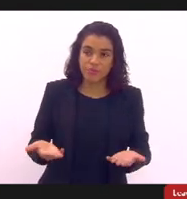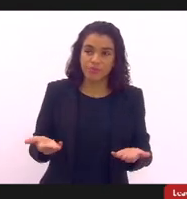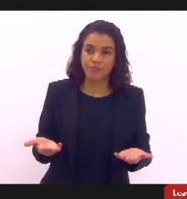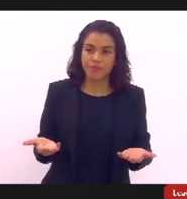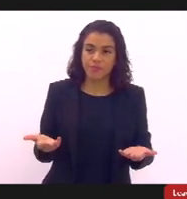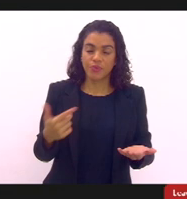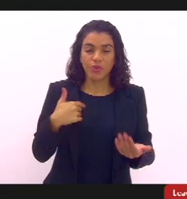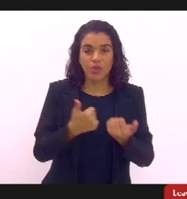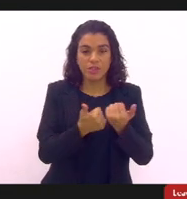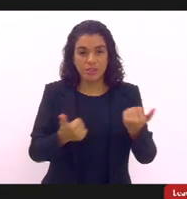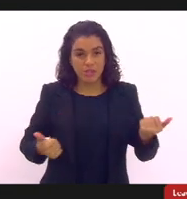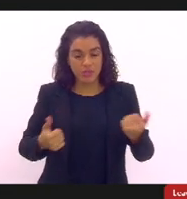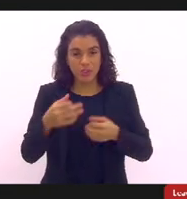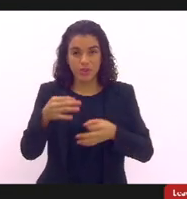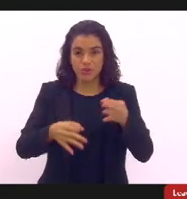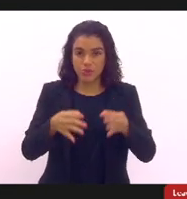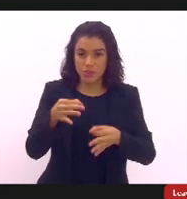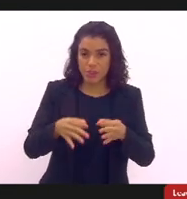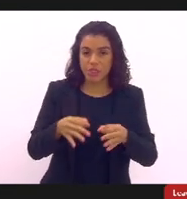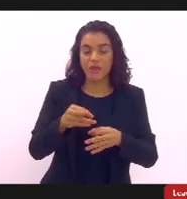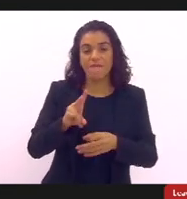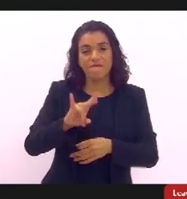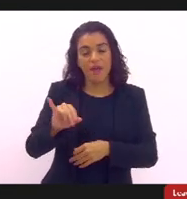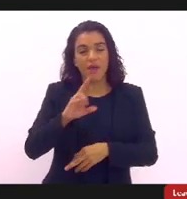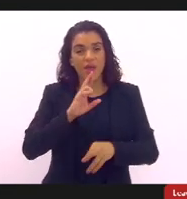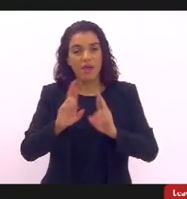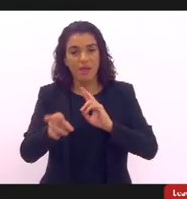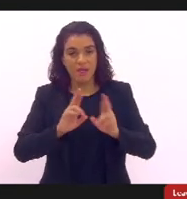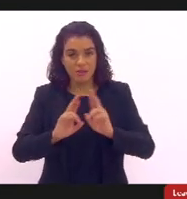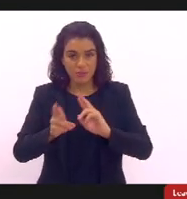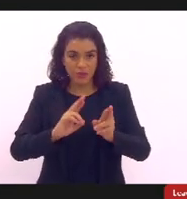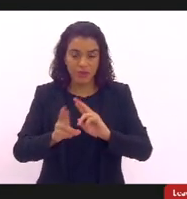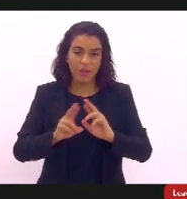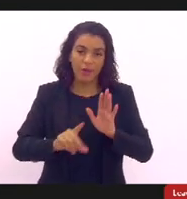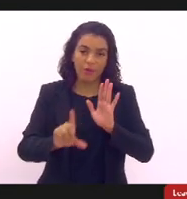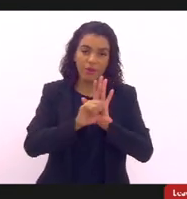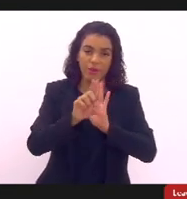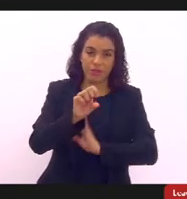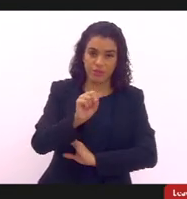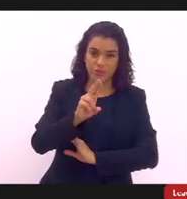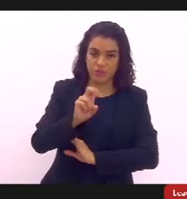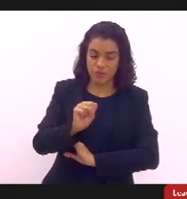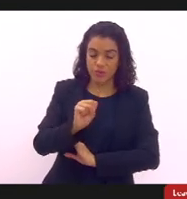a nossa assessoria jurídica vai responder com base na legislação do SUS,